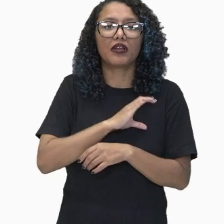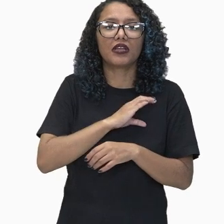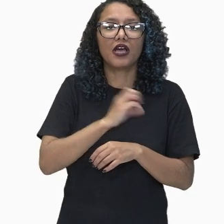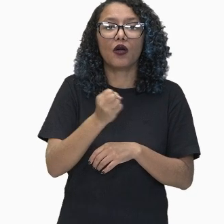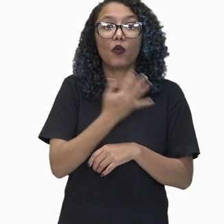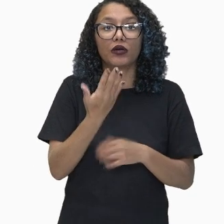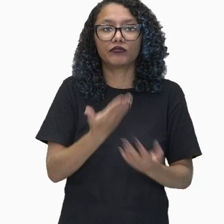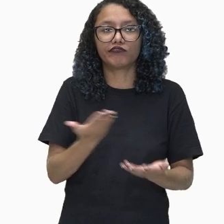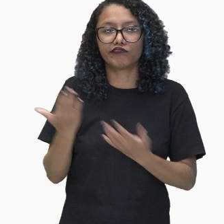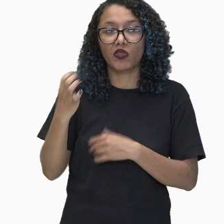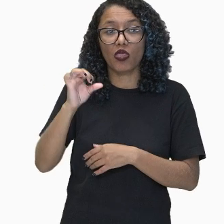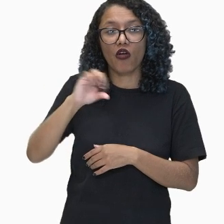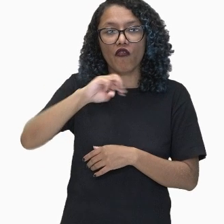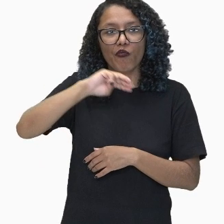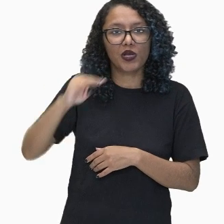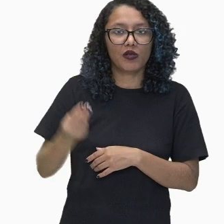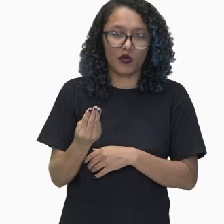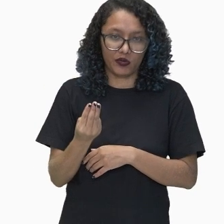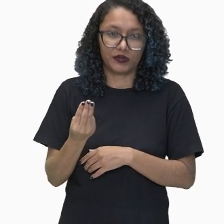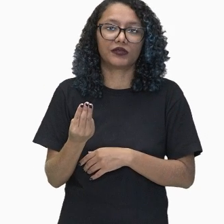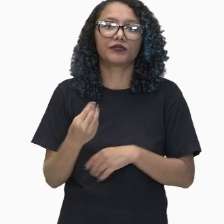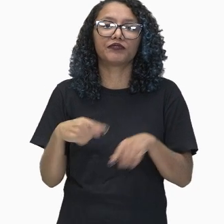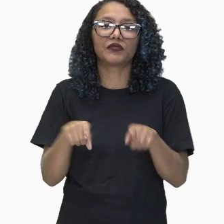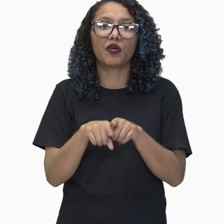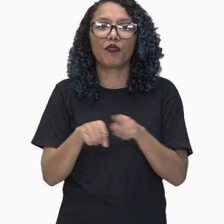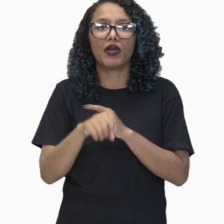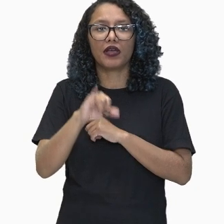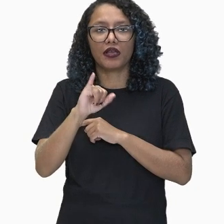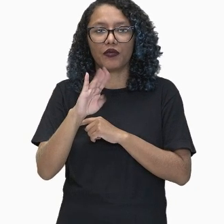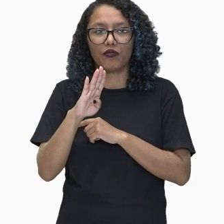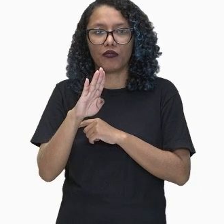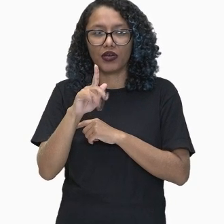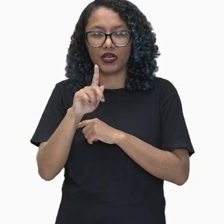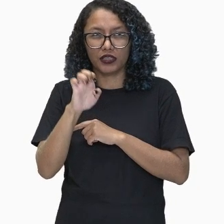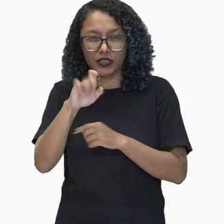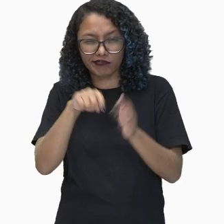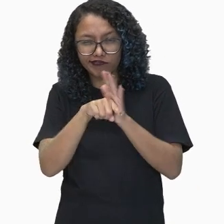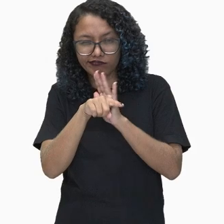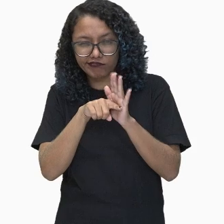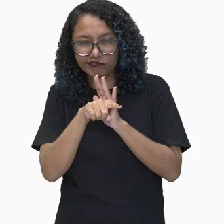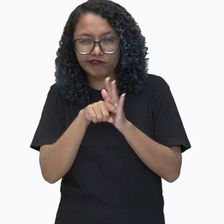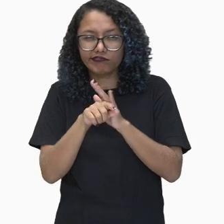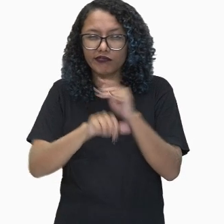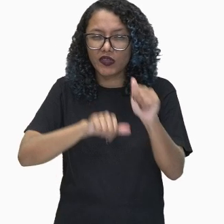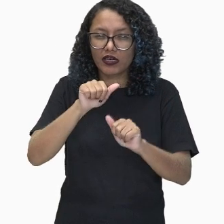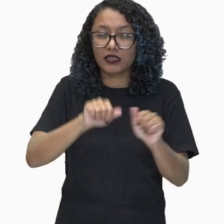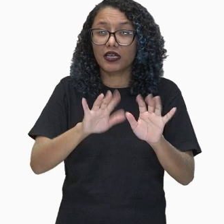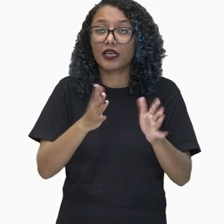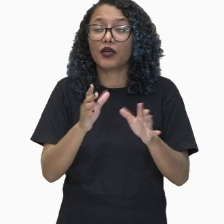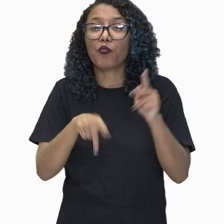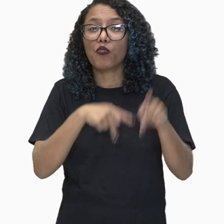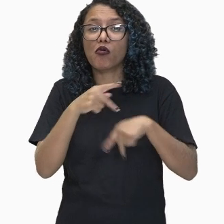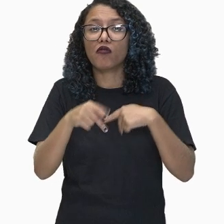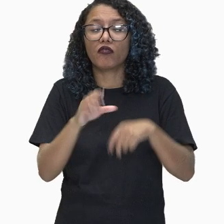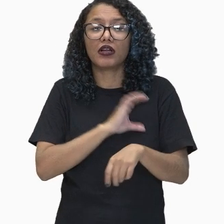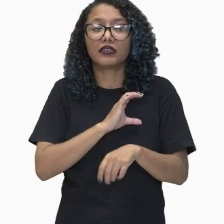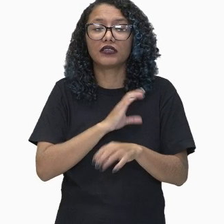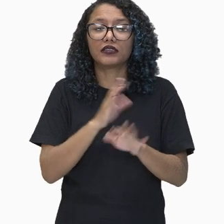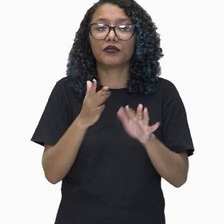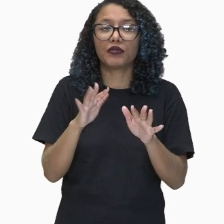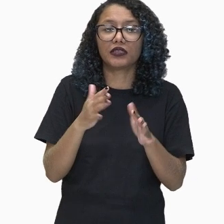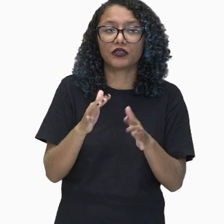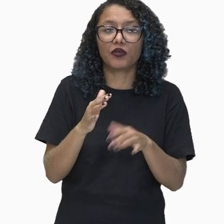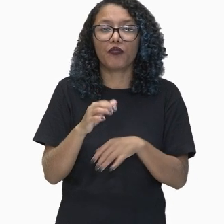9.984.670 quilômetros quadrados. O IBGE apurou, ali estima que essa população canadense seja em torno de